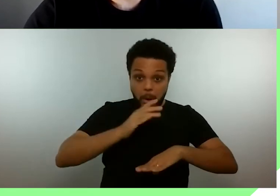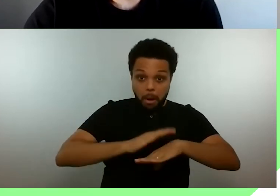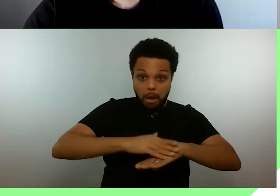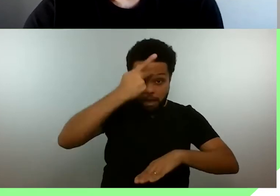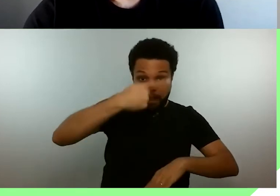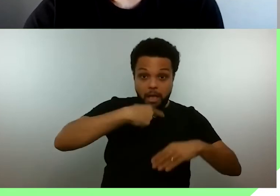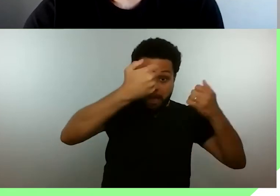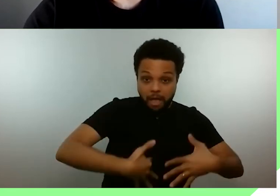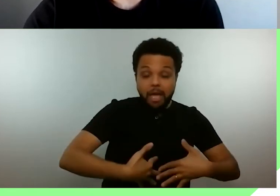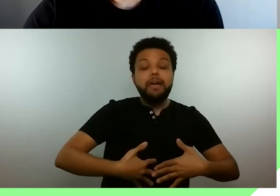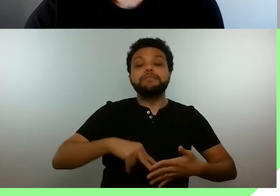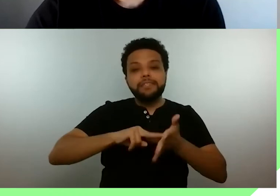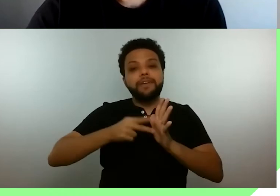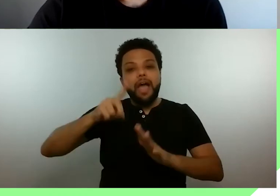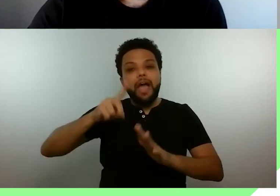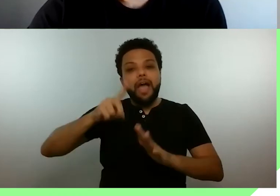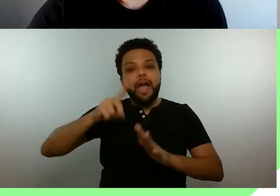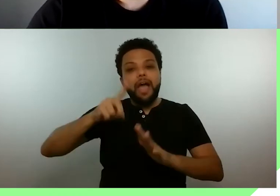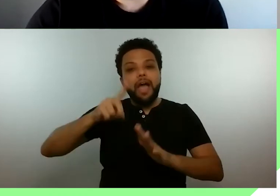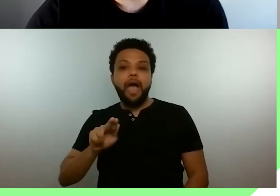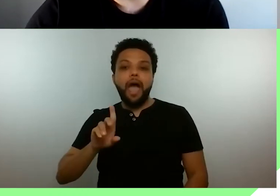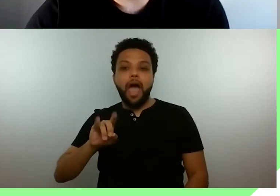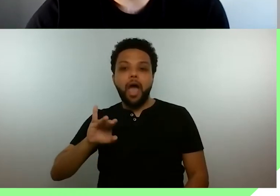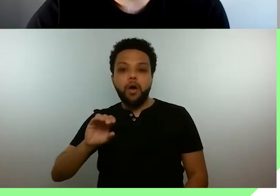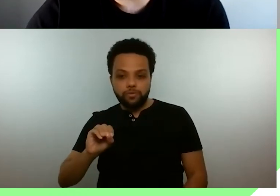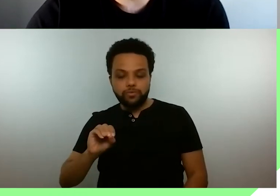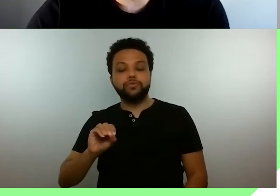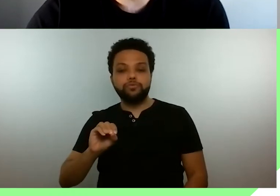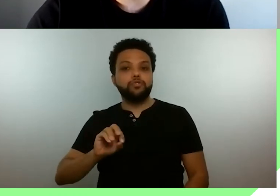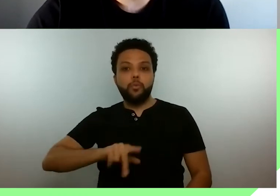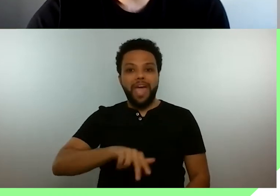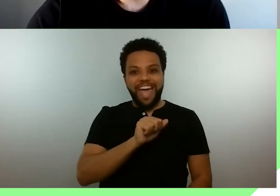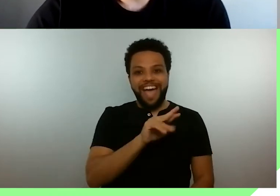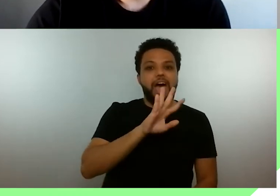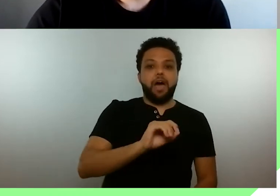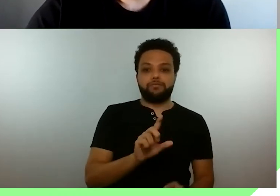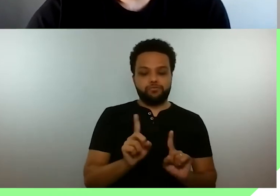faz. Então, então, a gente vai sempre aprendendo aqui, até com os comentários do chat,